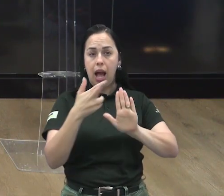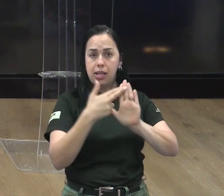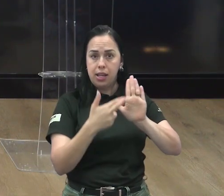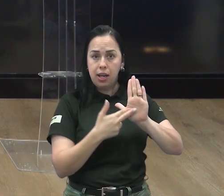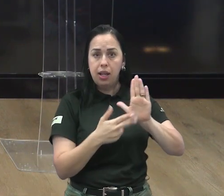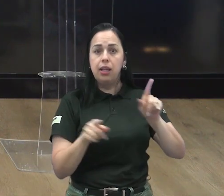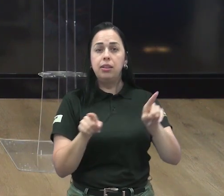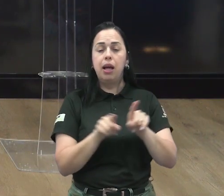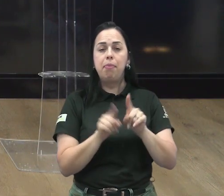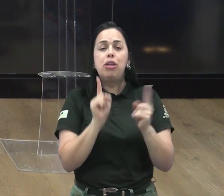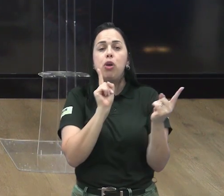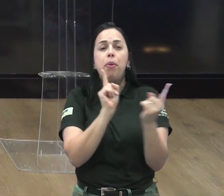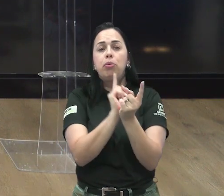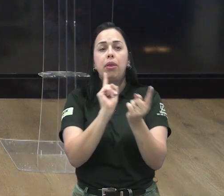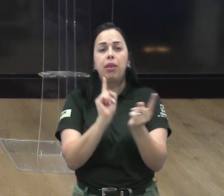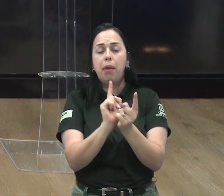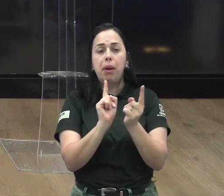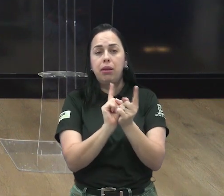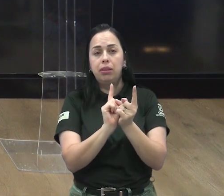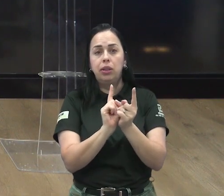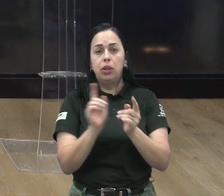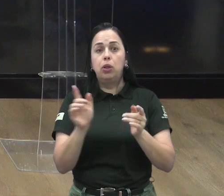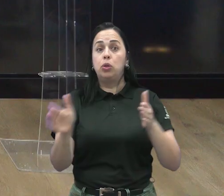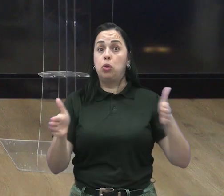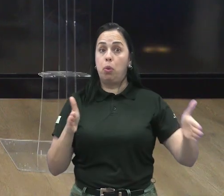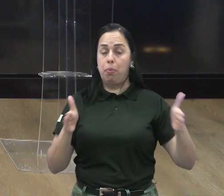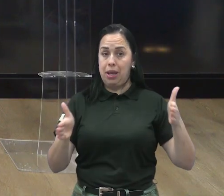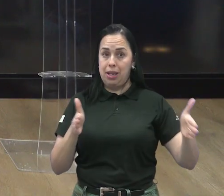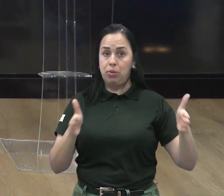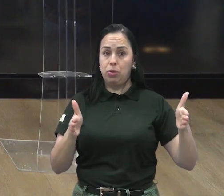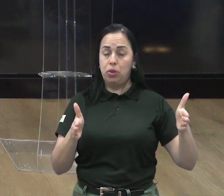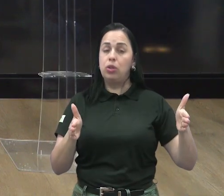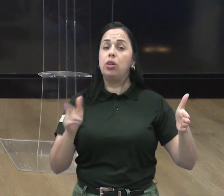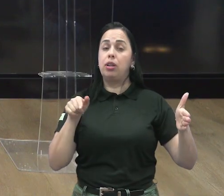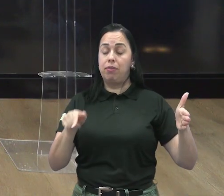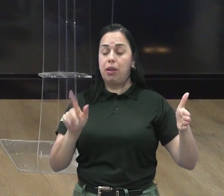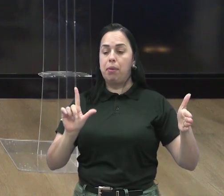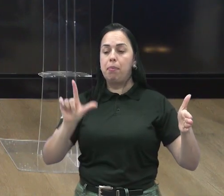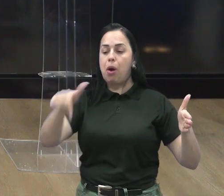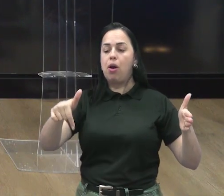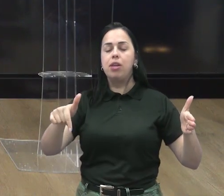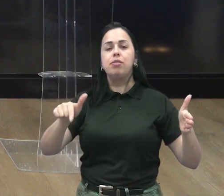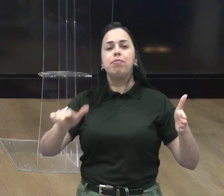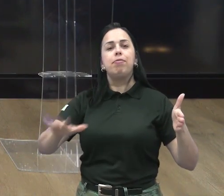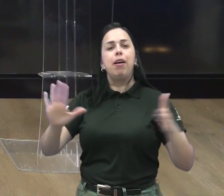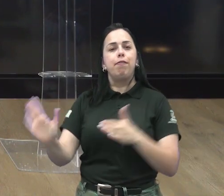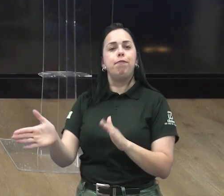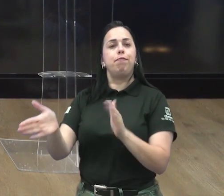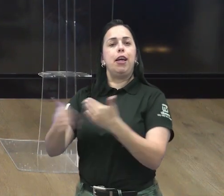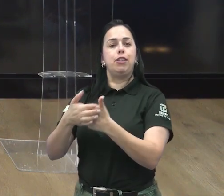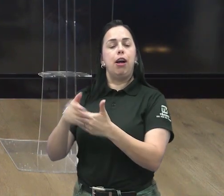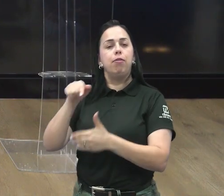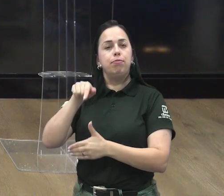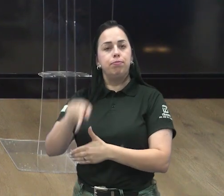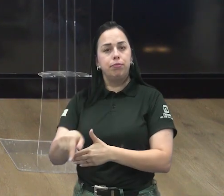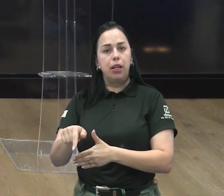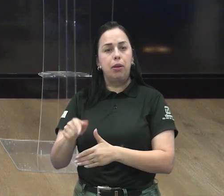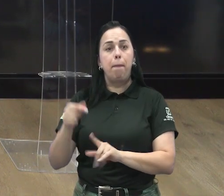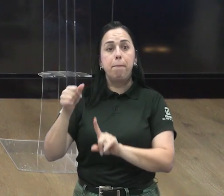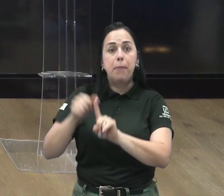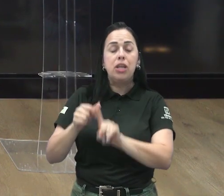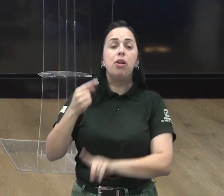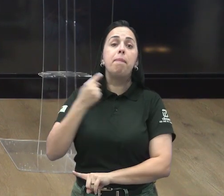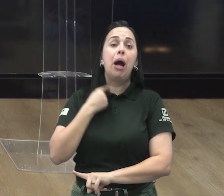as orientações e o modelo de atendimento ao público no período que antecede o fechamento do cadastro eleitoral, que vai